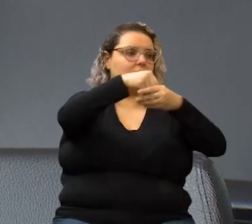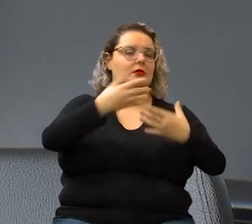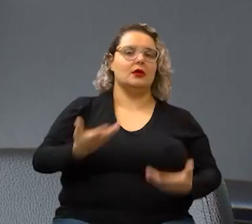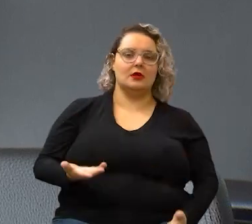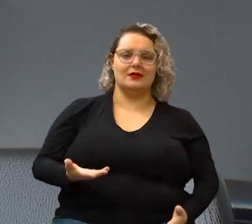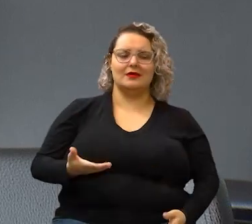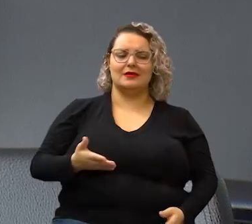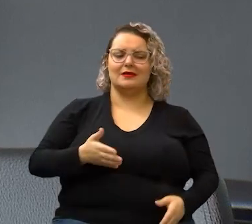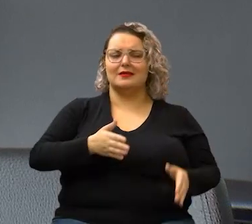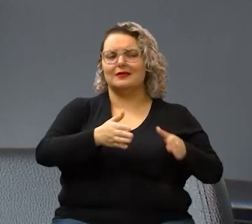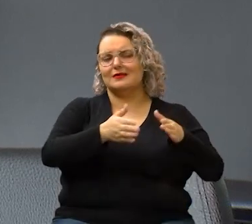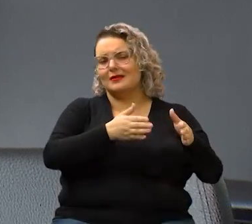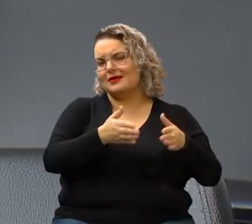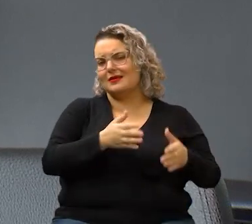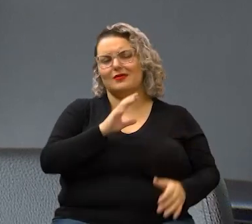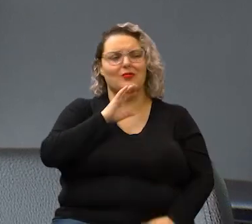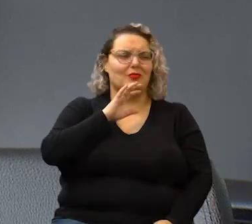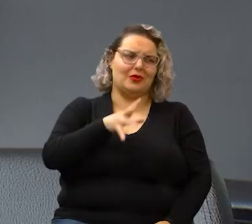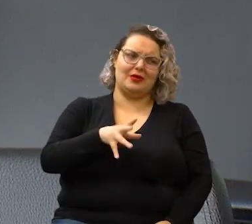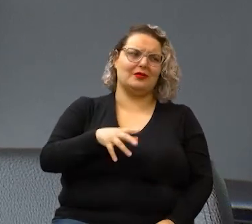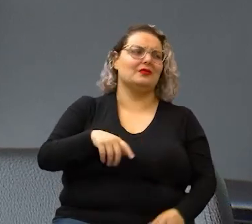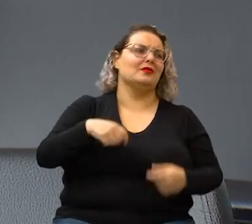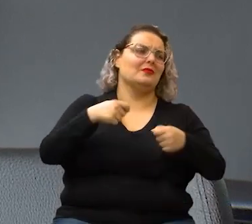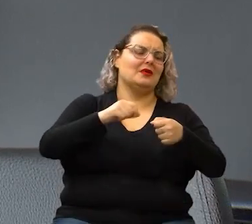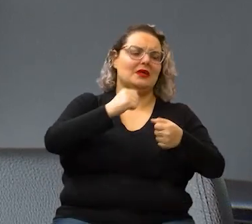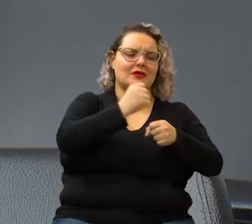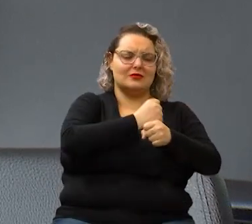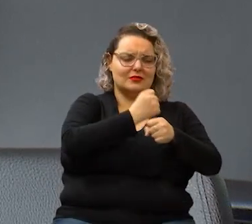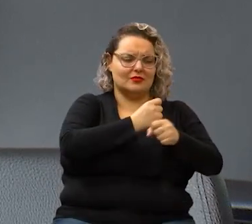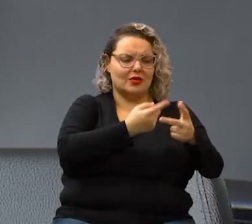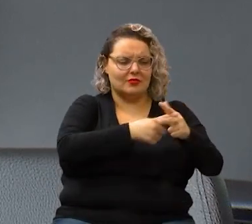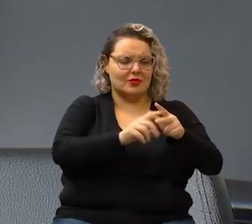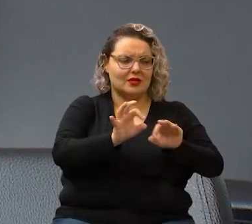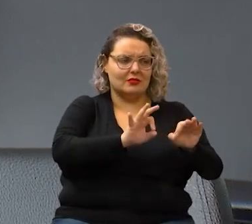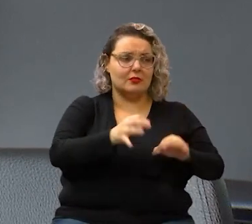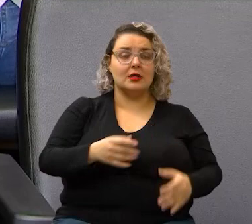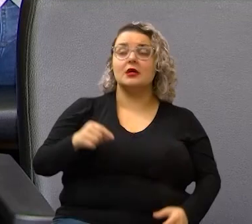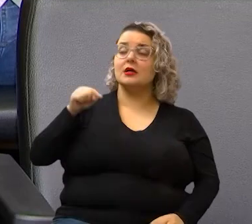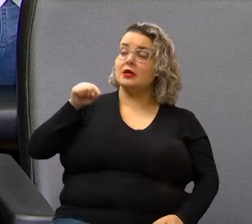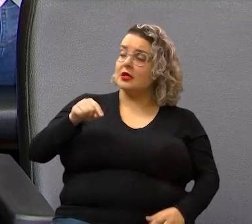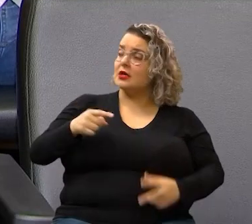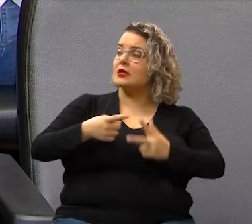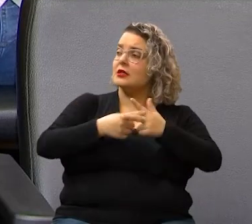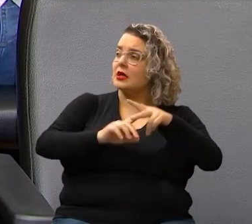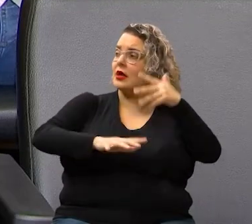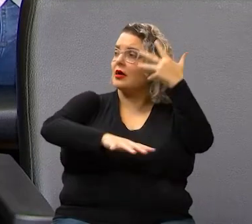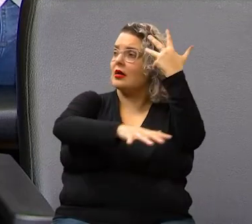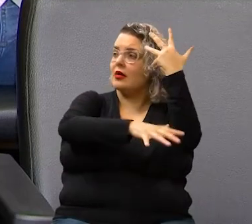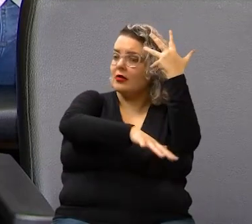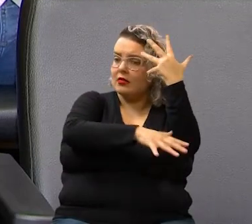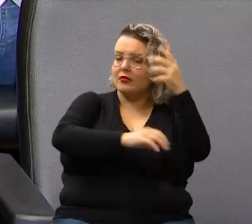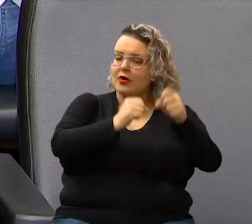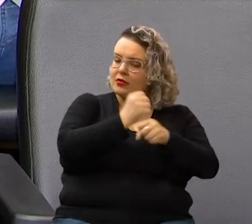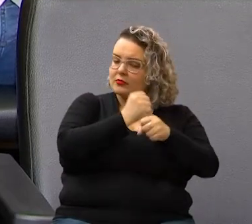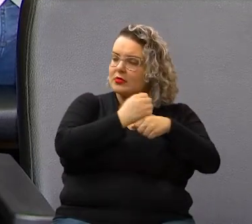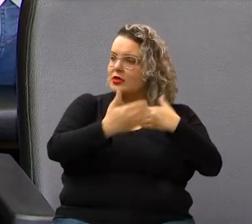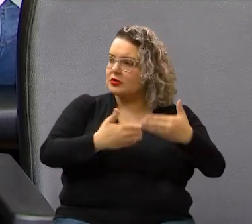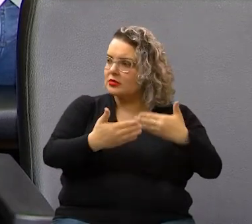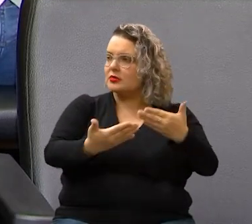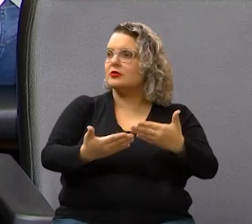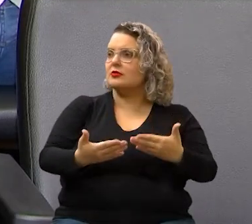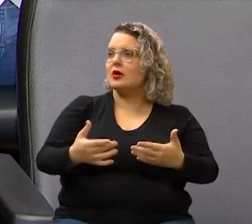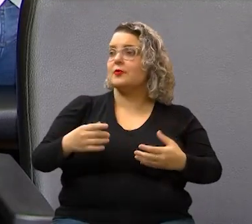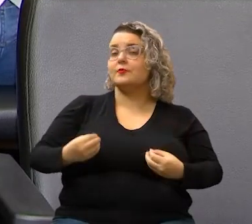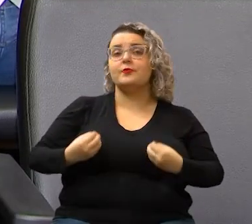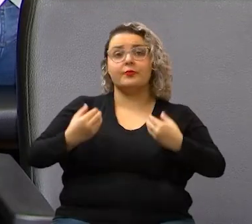E ela está numa situação, sabe? Então precisa de muita reforma ali. E aí essa reforma de praça, você entende